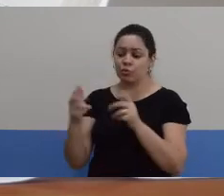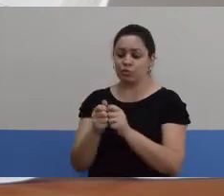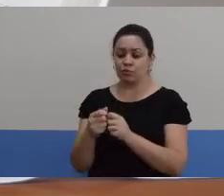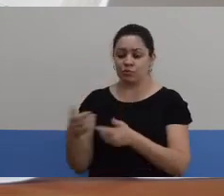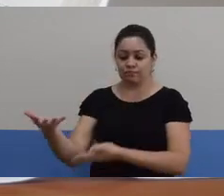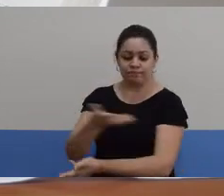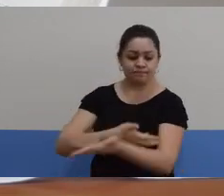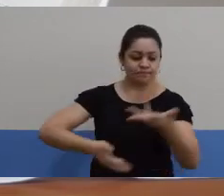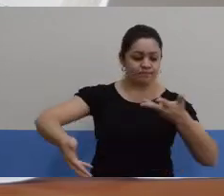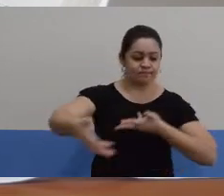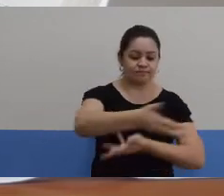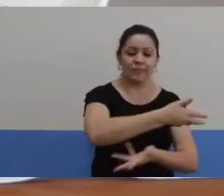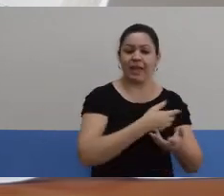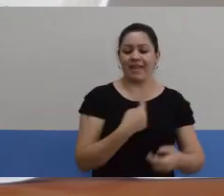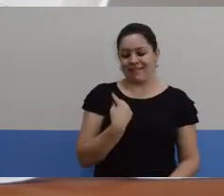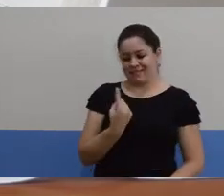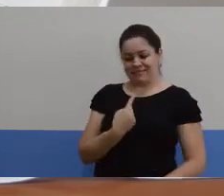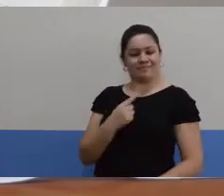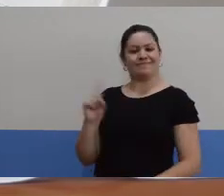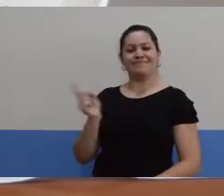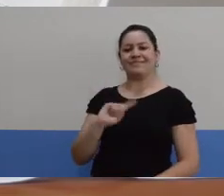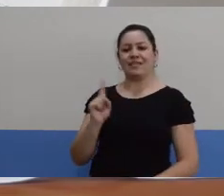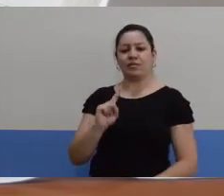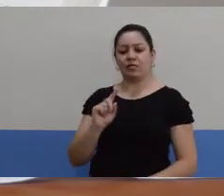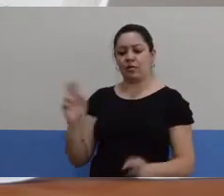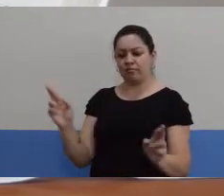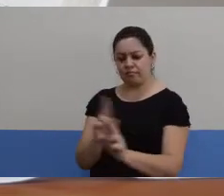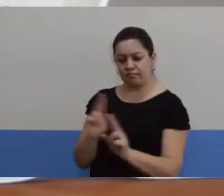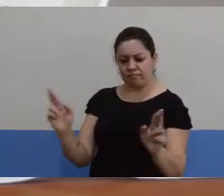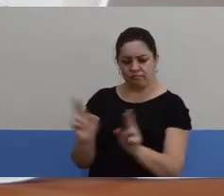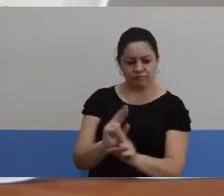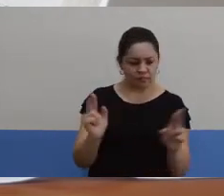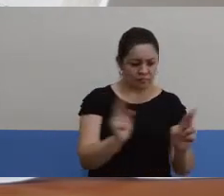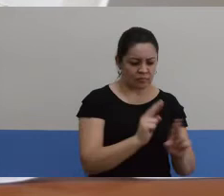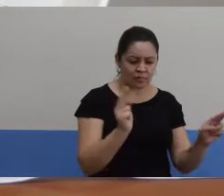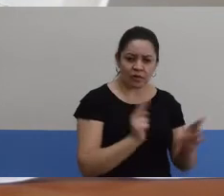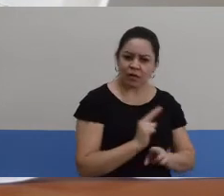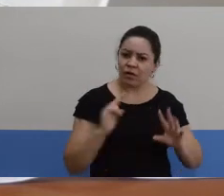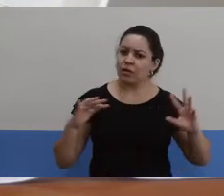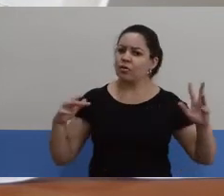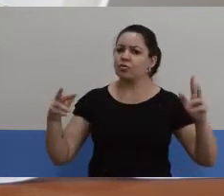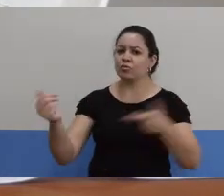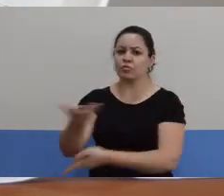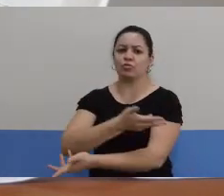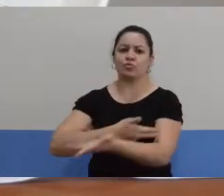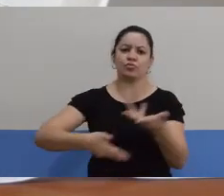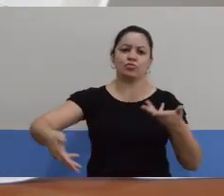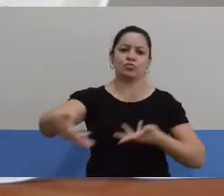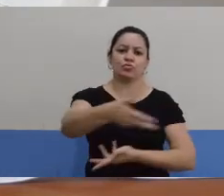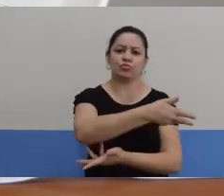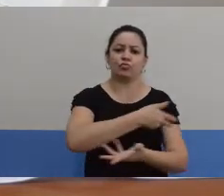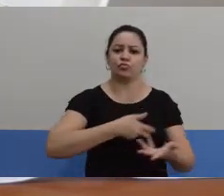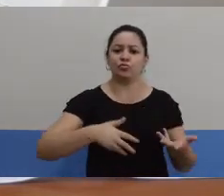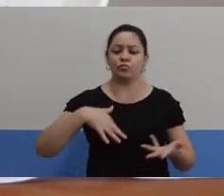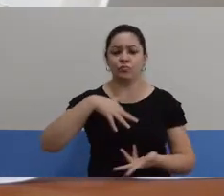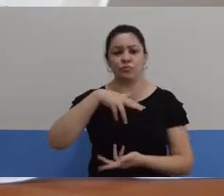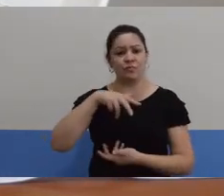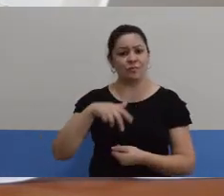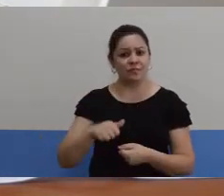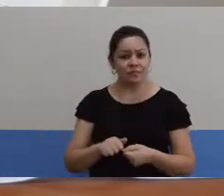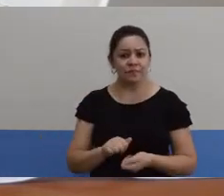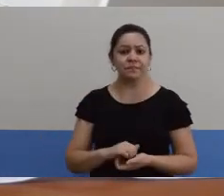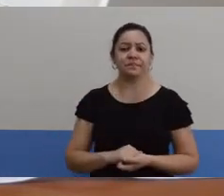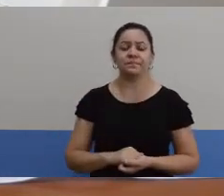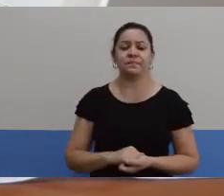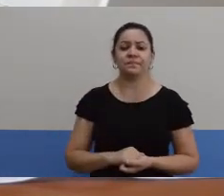me relaciono com as pessoas e há uma relação e uma interação com todo o planeta. Então é